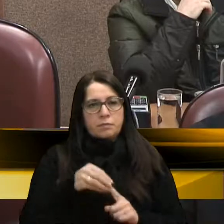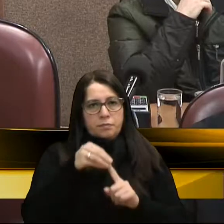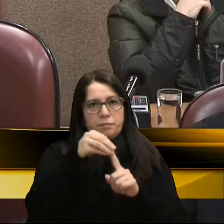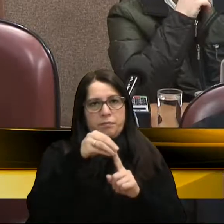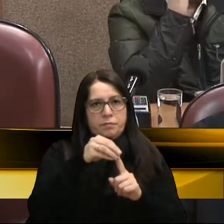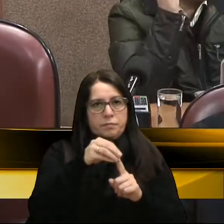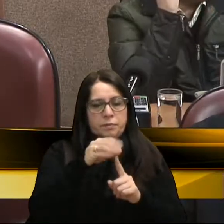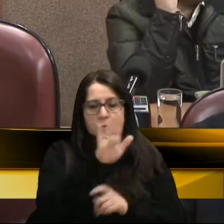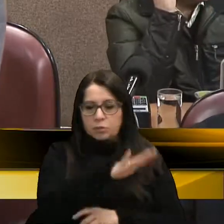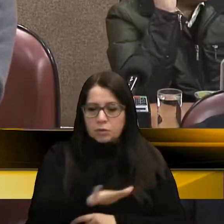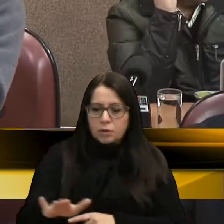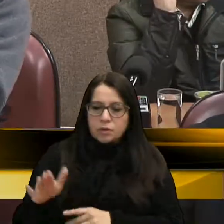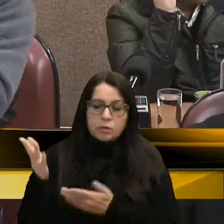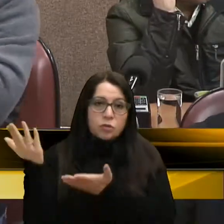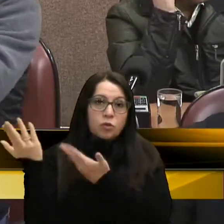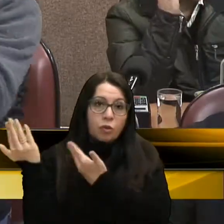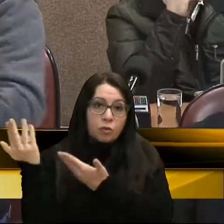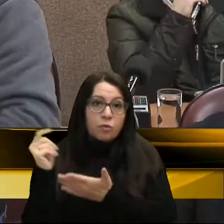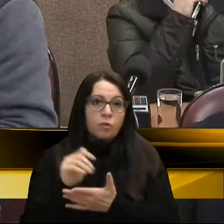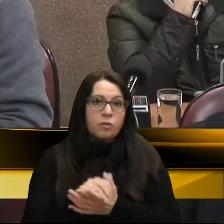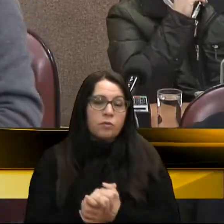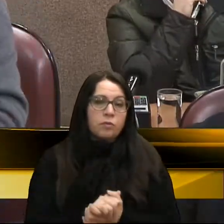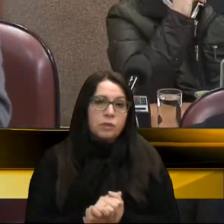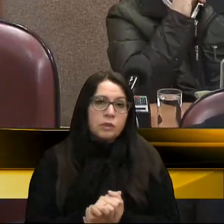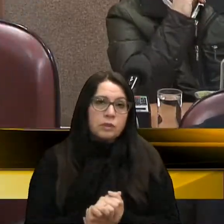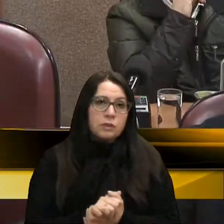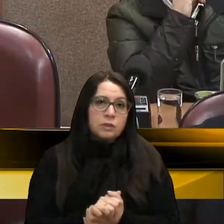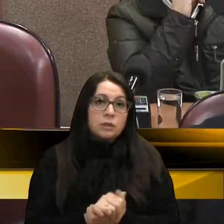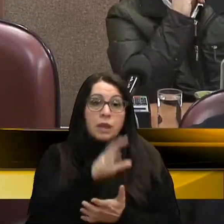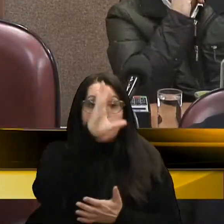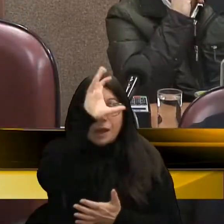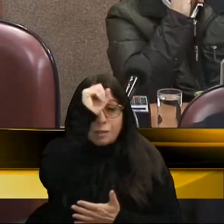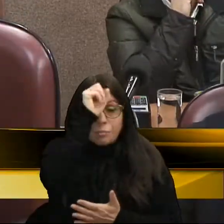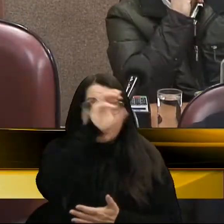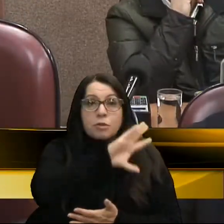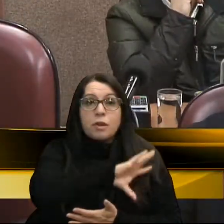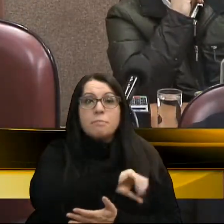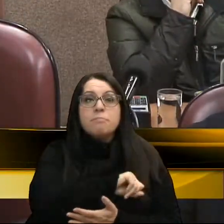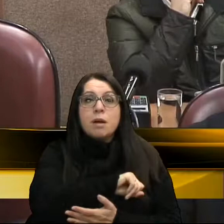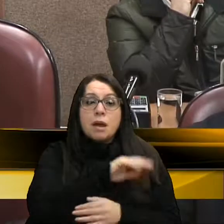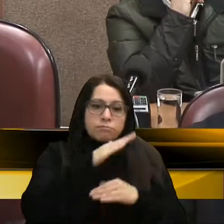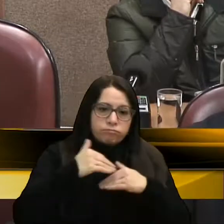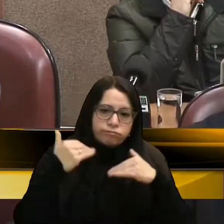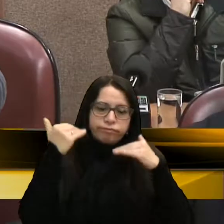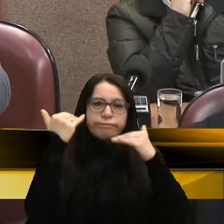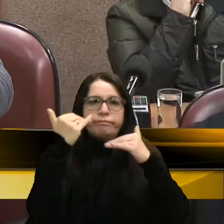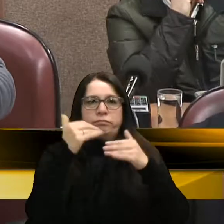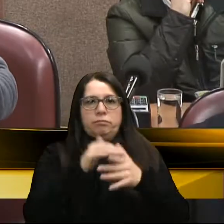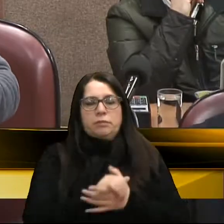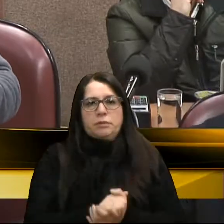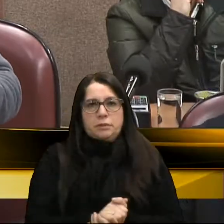as nossas crianças, os nossos jovens, aprendam a amar acima de tudo,